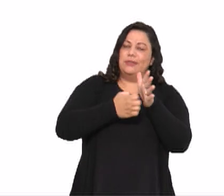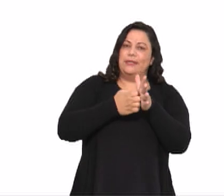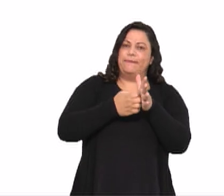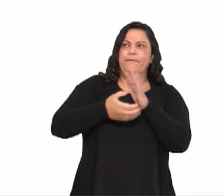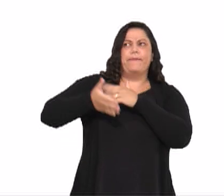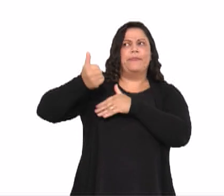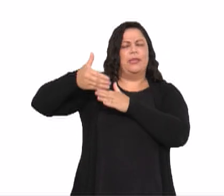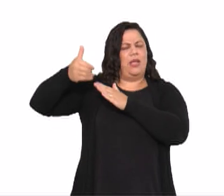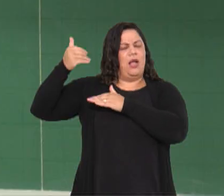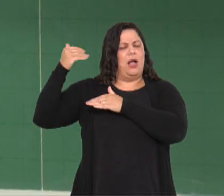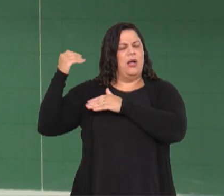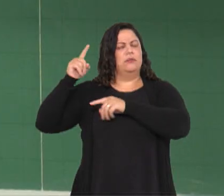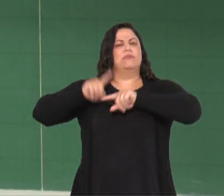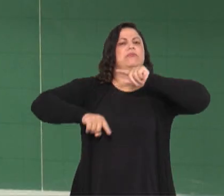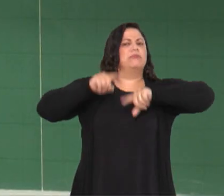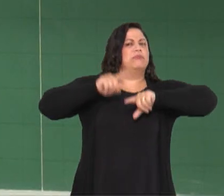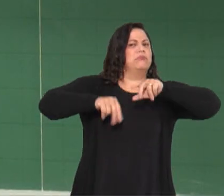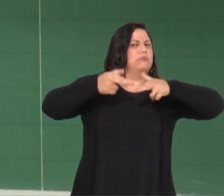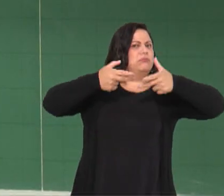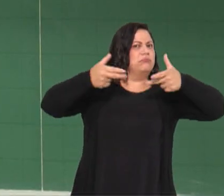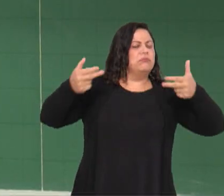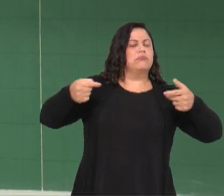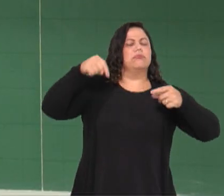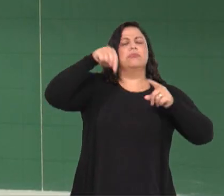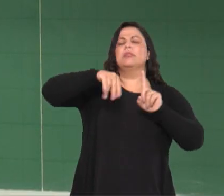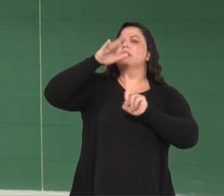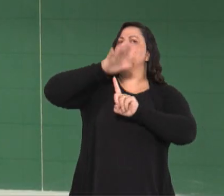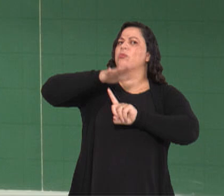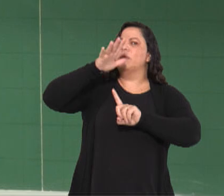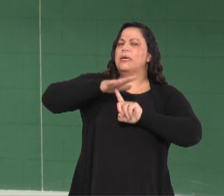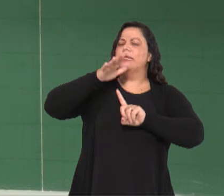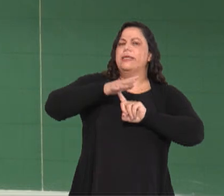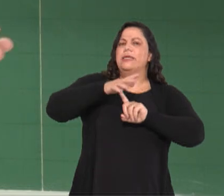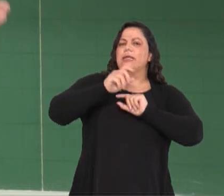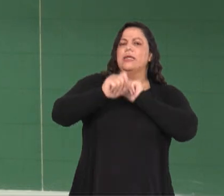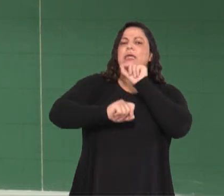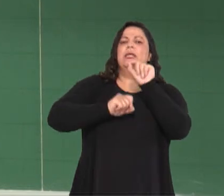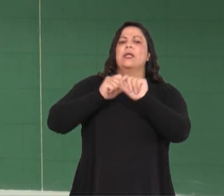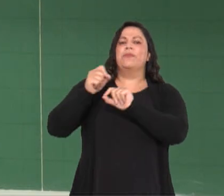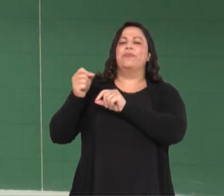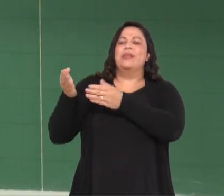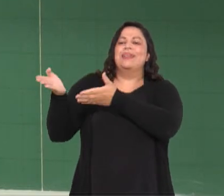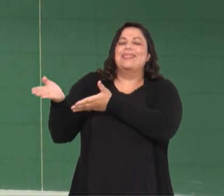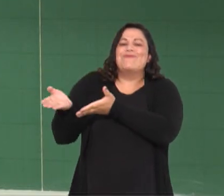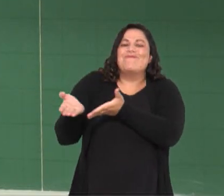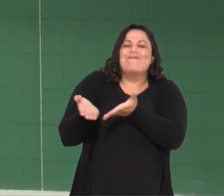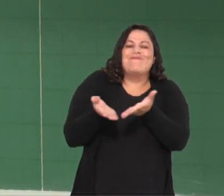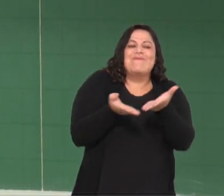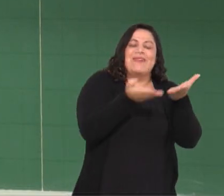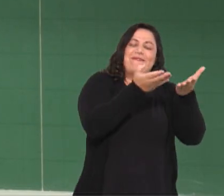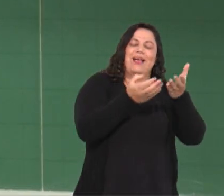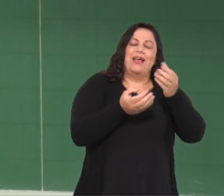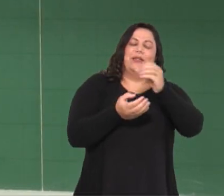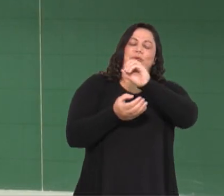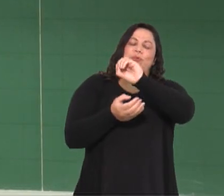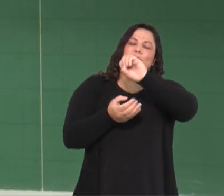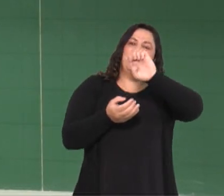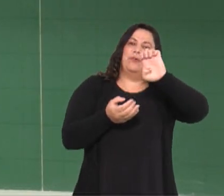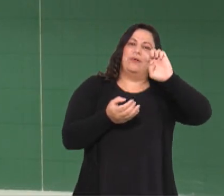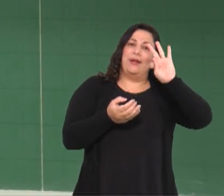os produtos todos aqui do Paraná, eles eram escoados pelo lado oeste do Paraná. E aí houve, né,